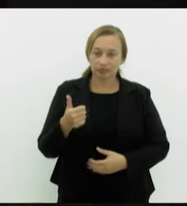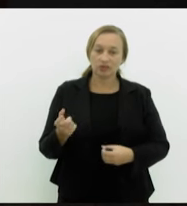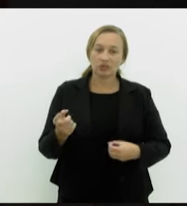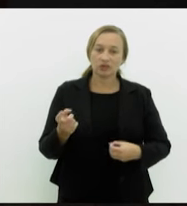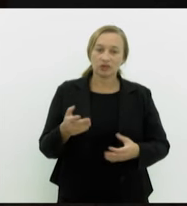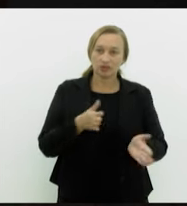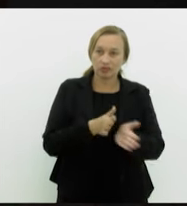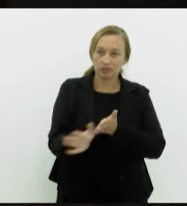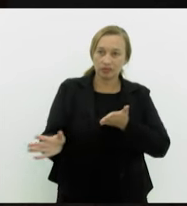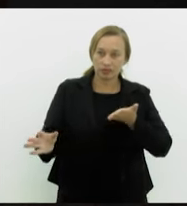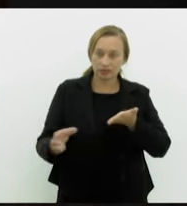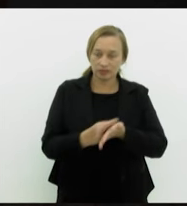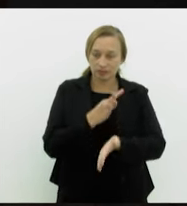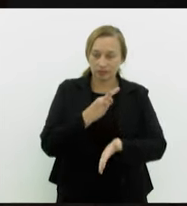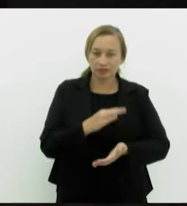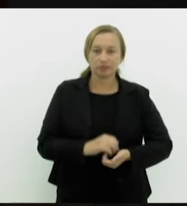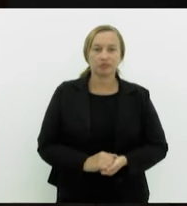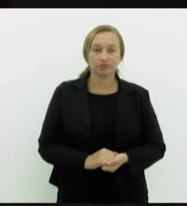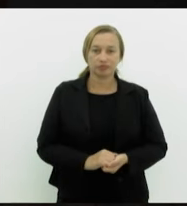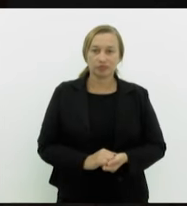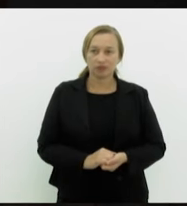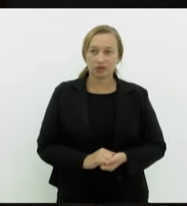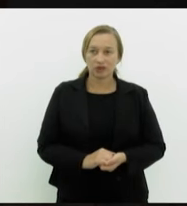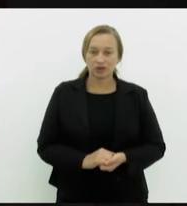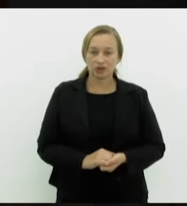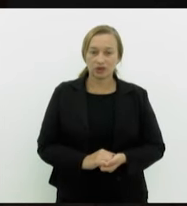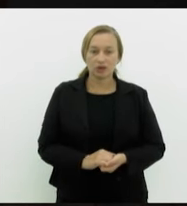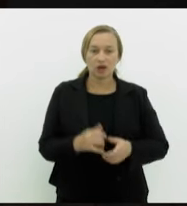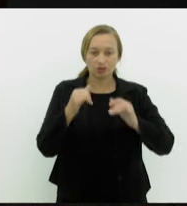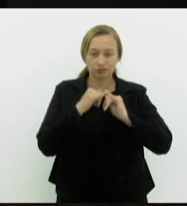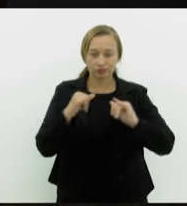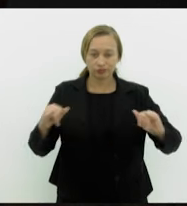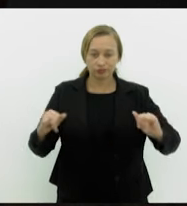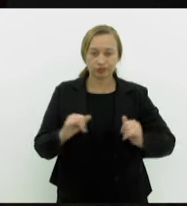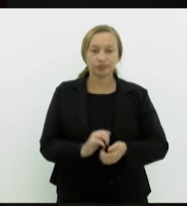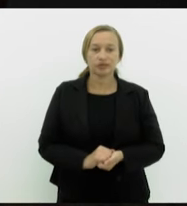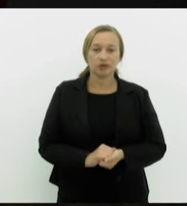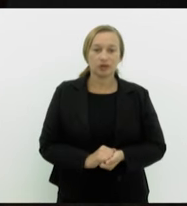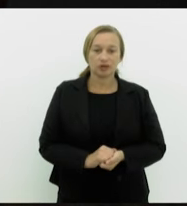à promulgação. Anuncio.